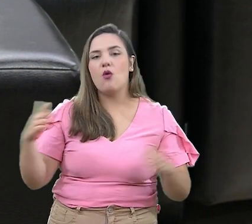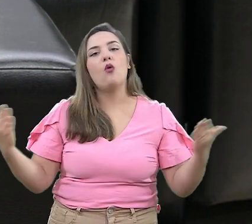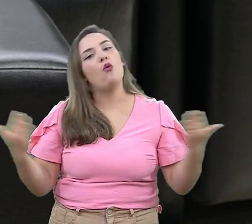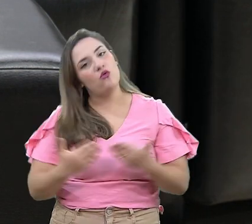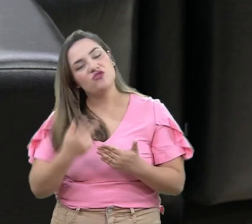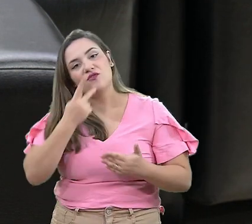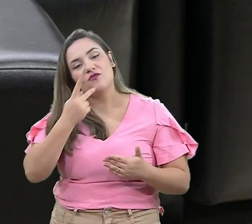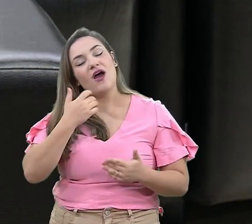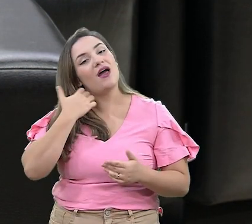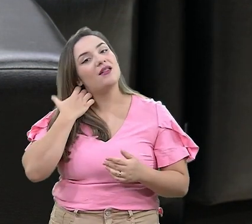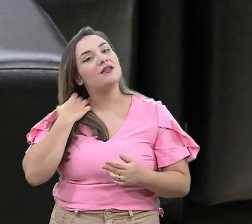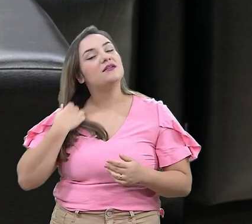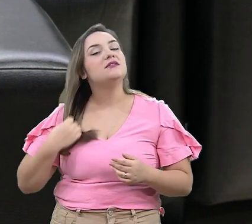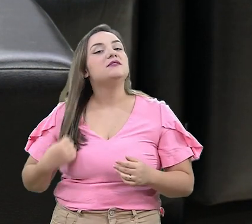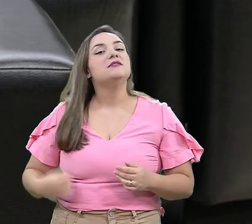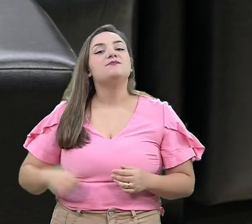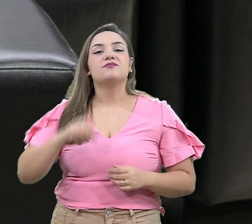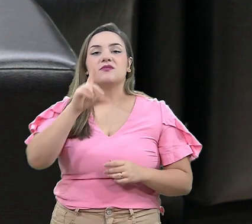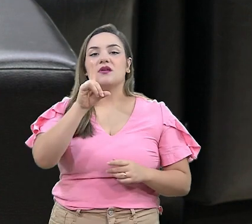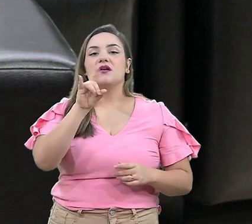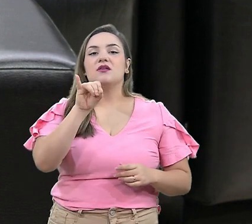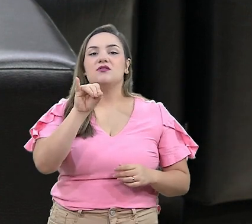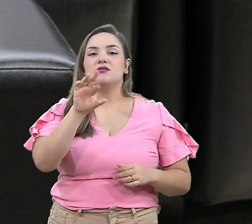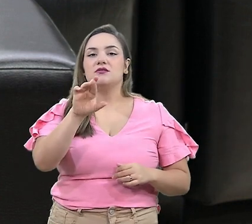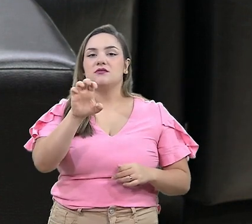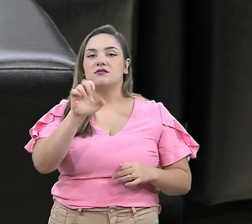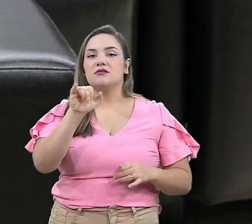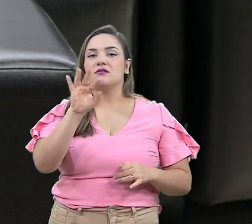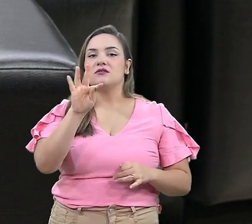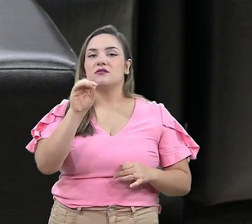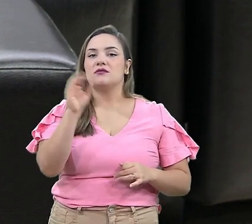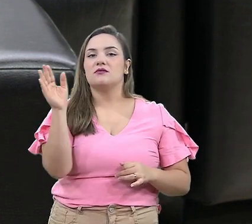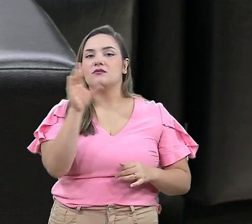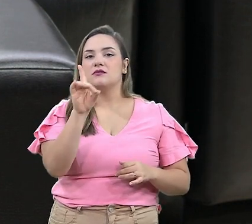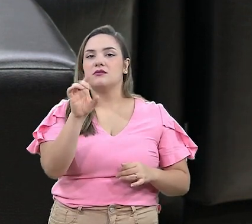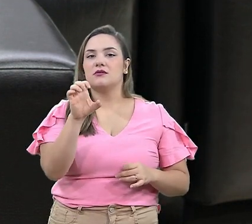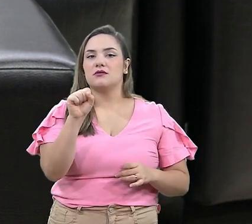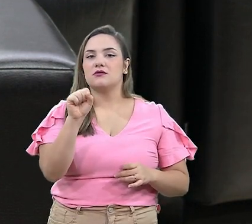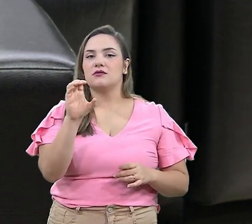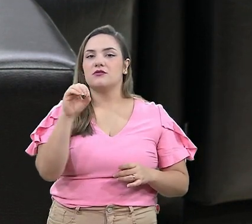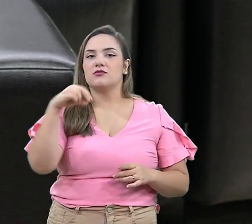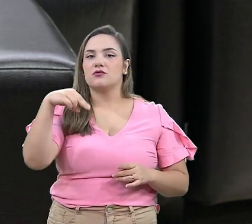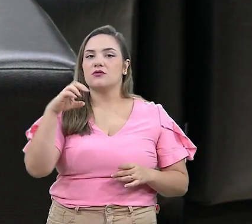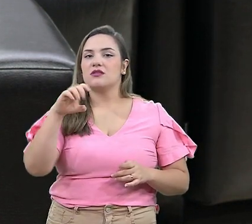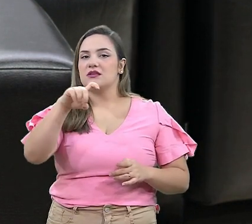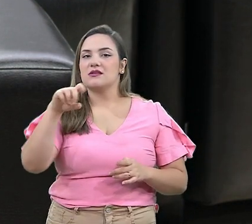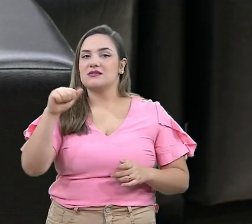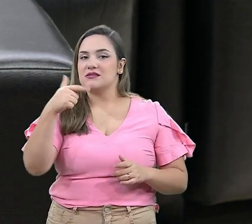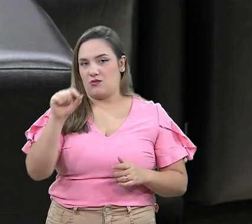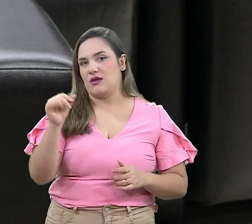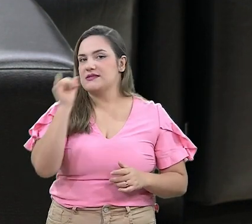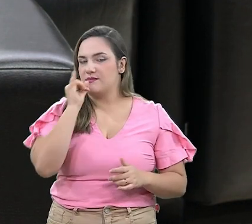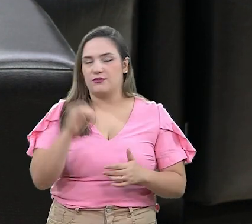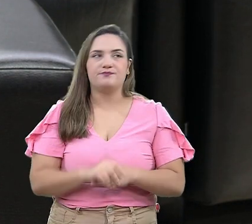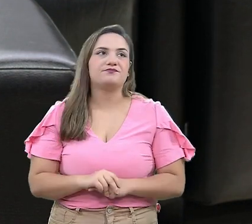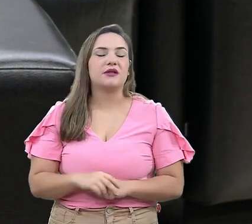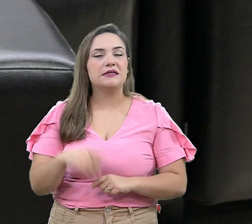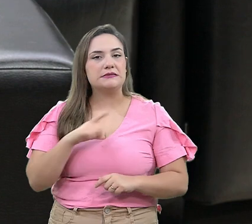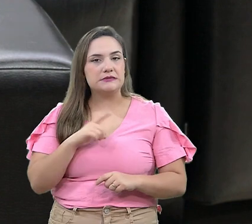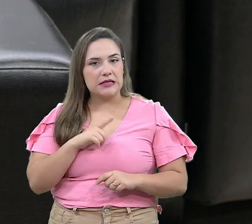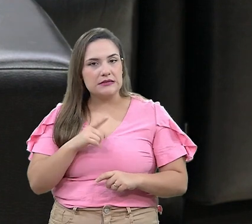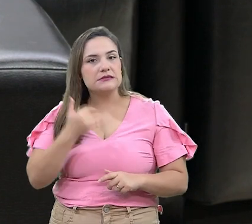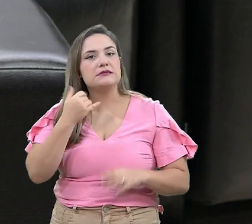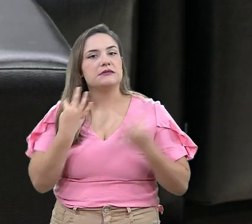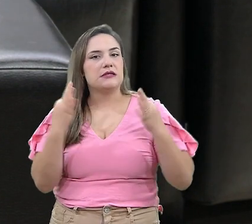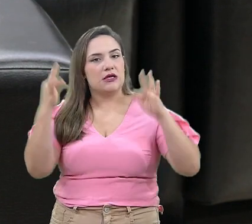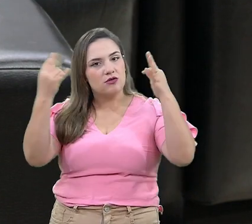hoje nós falamos muito em direito à desconexão, que é aquele contato pelos instrumentos